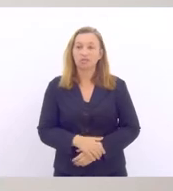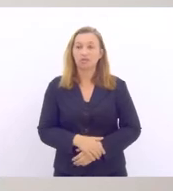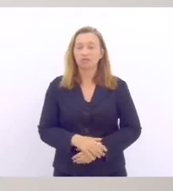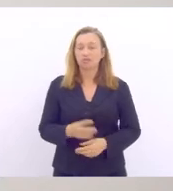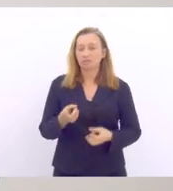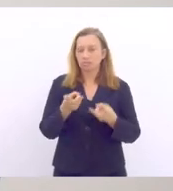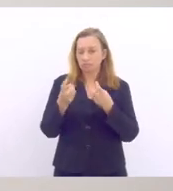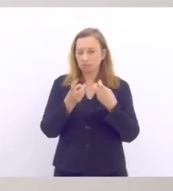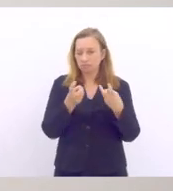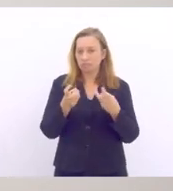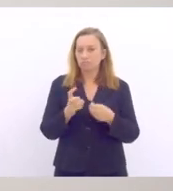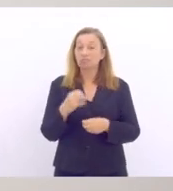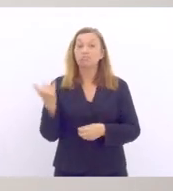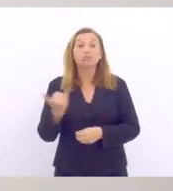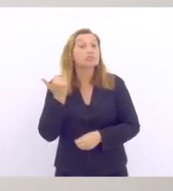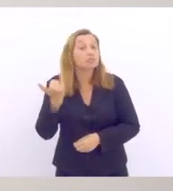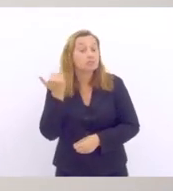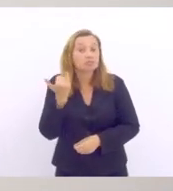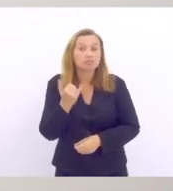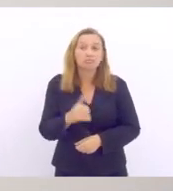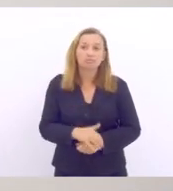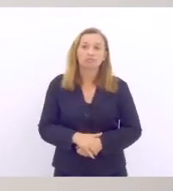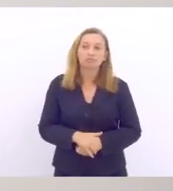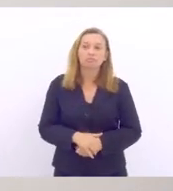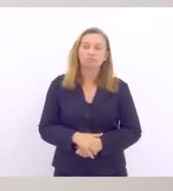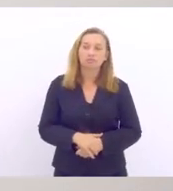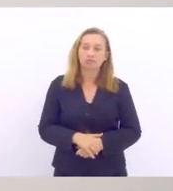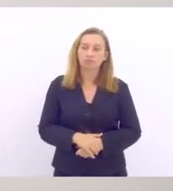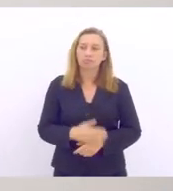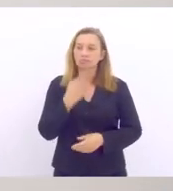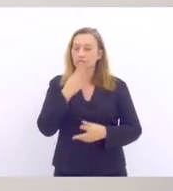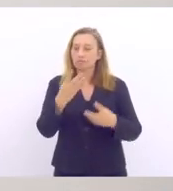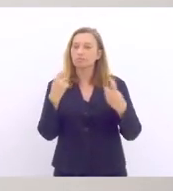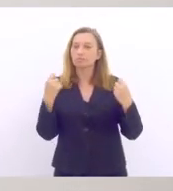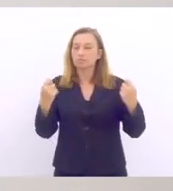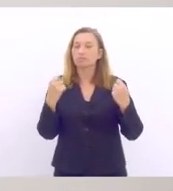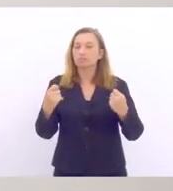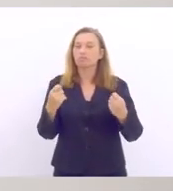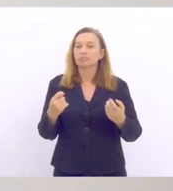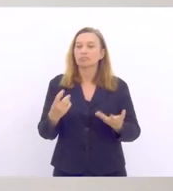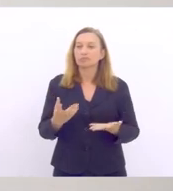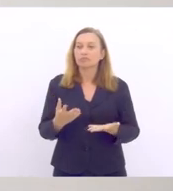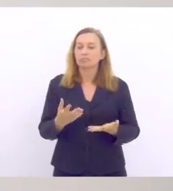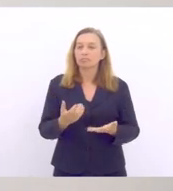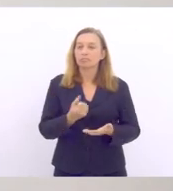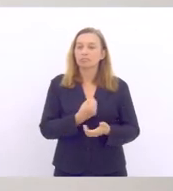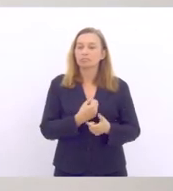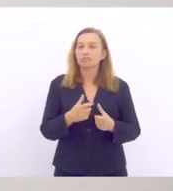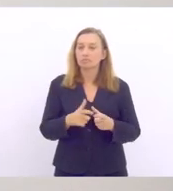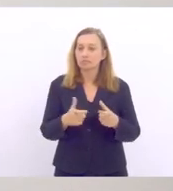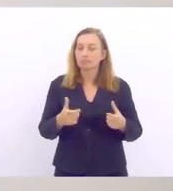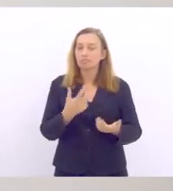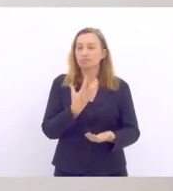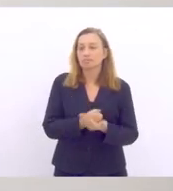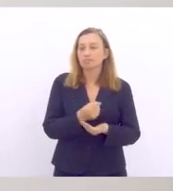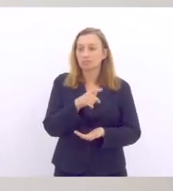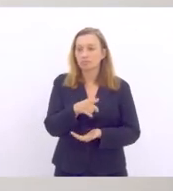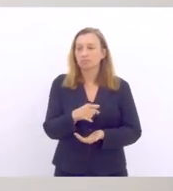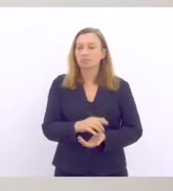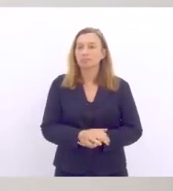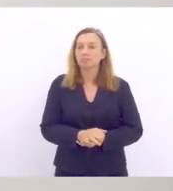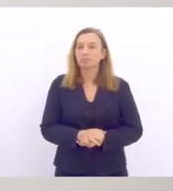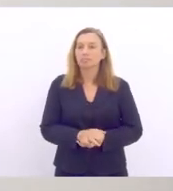enxerguem. A importância do cadastro, da torcida ter ali, pelo menos tentar ter a maioria dos cadastros ali, é